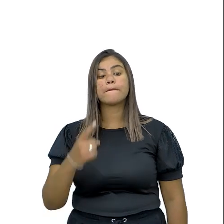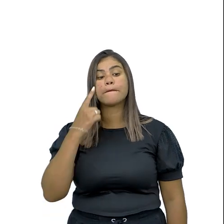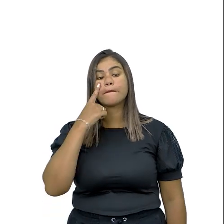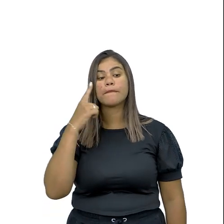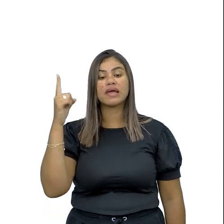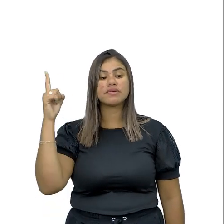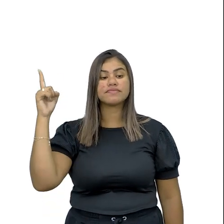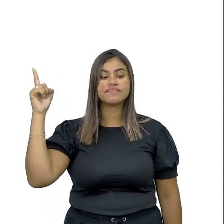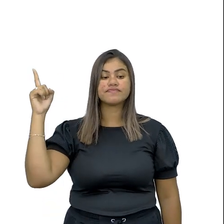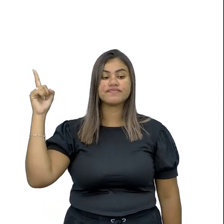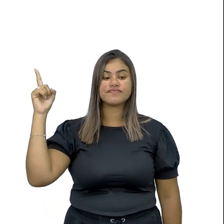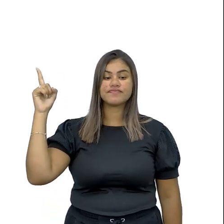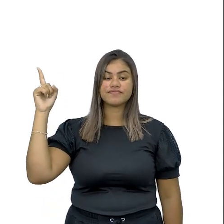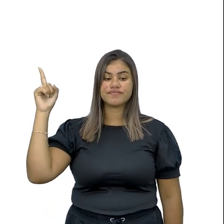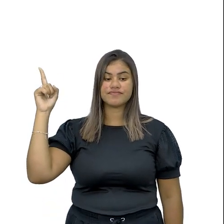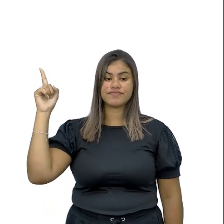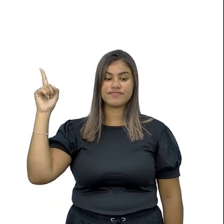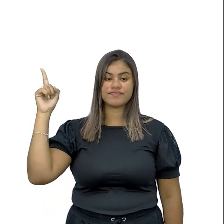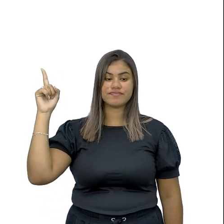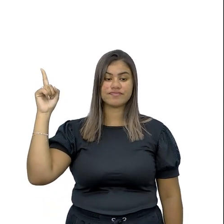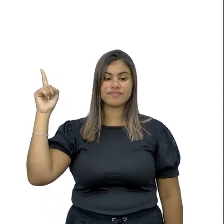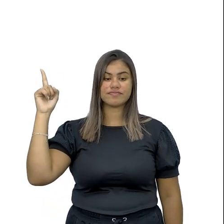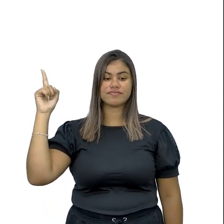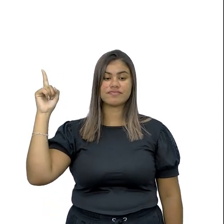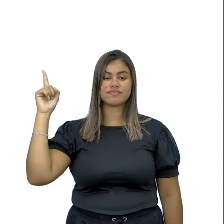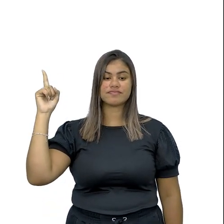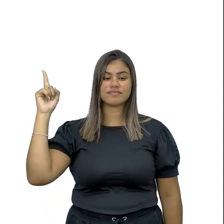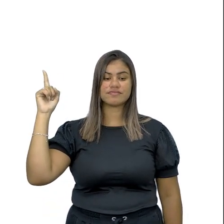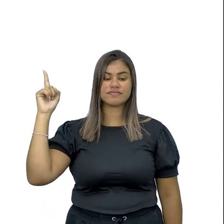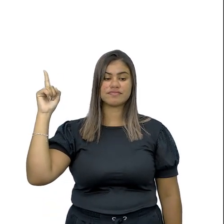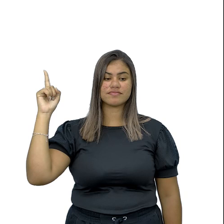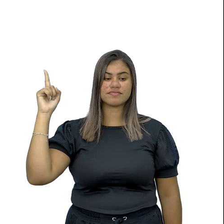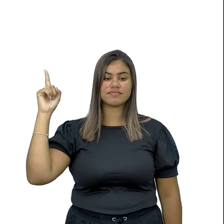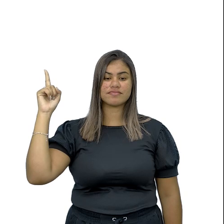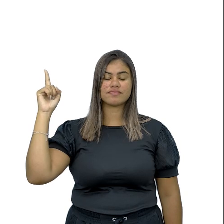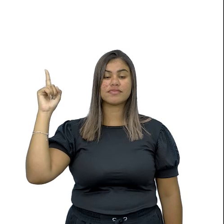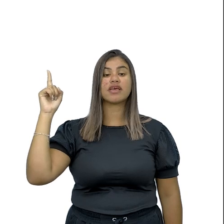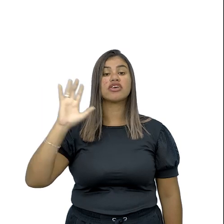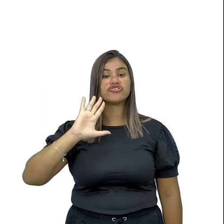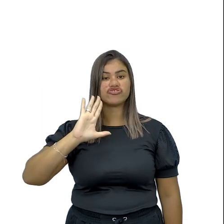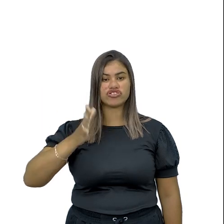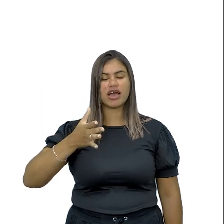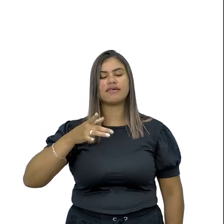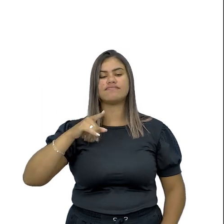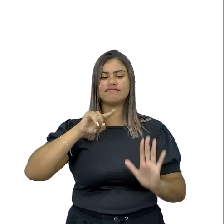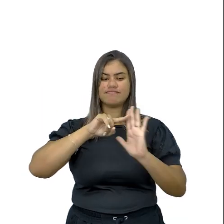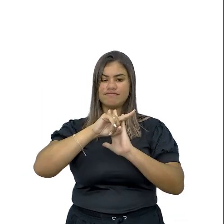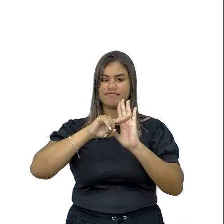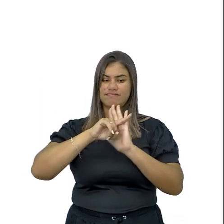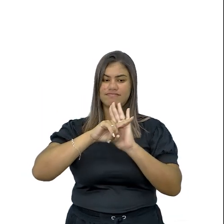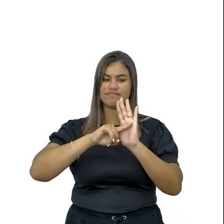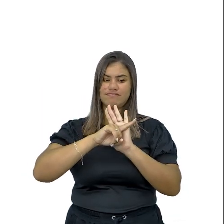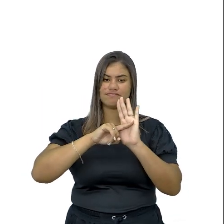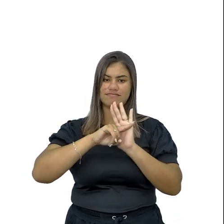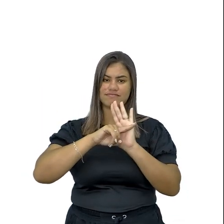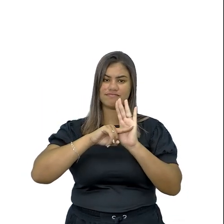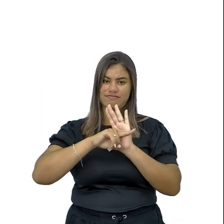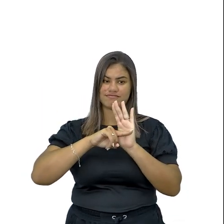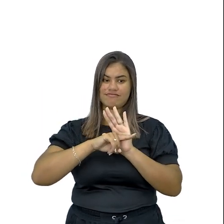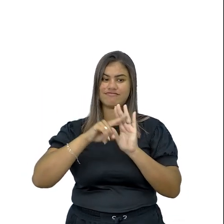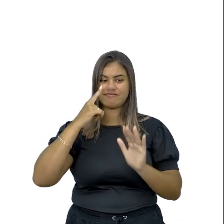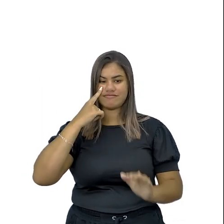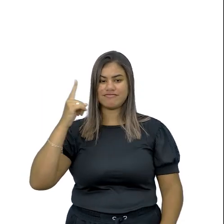enunciado ele já traz aqui, ó, a palavra investigação. Espero que todos estejam conseguindo